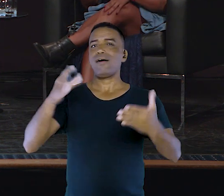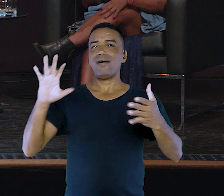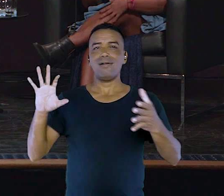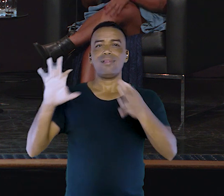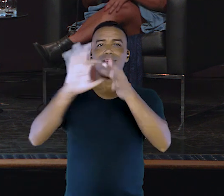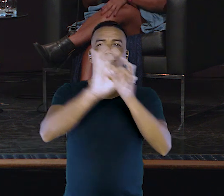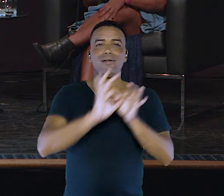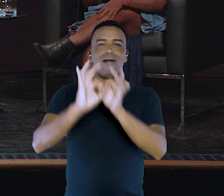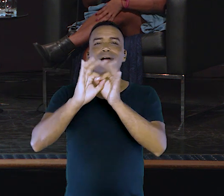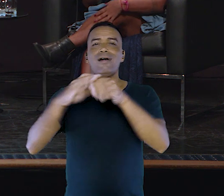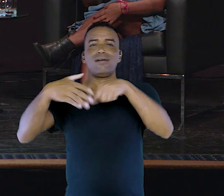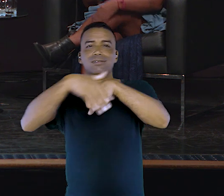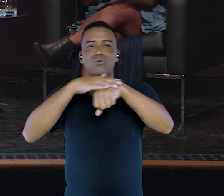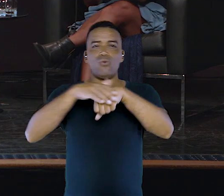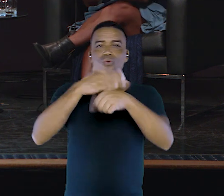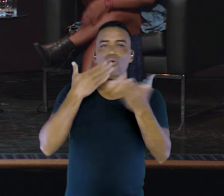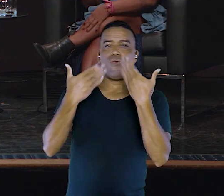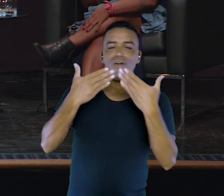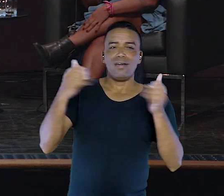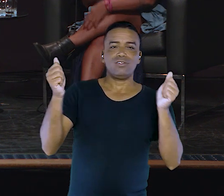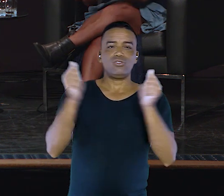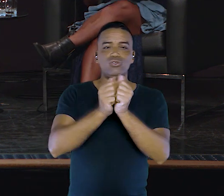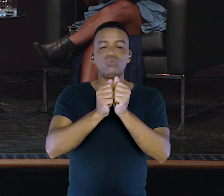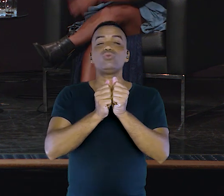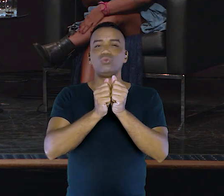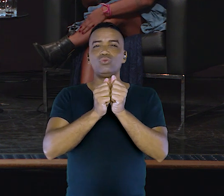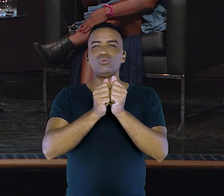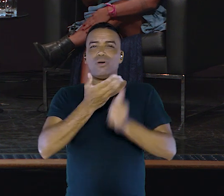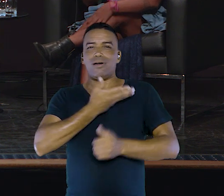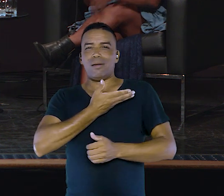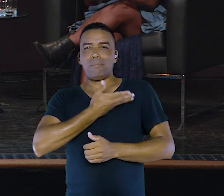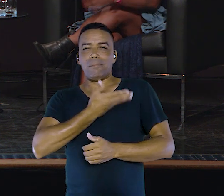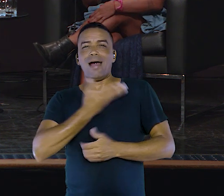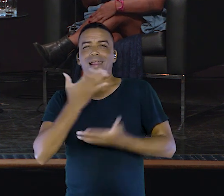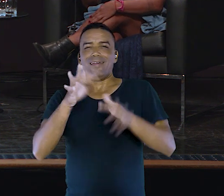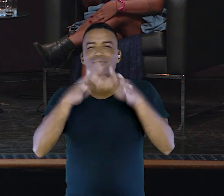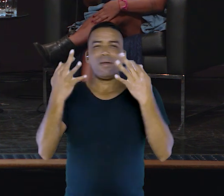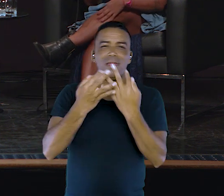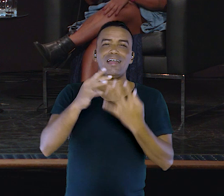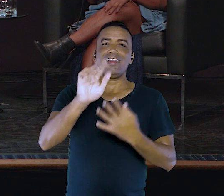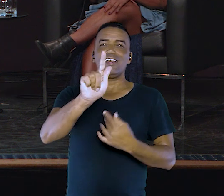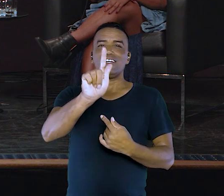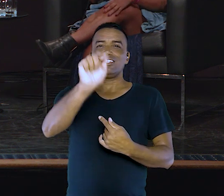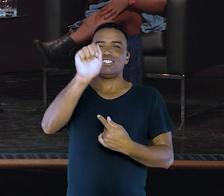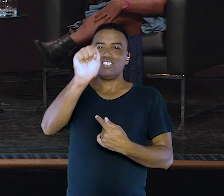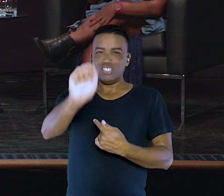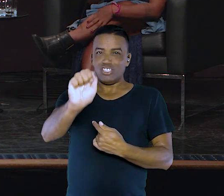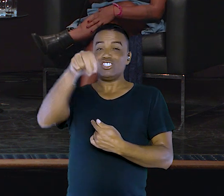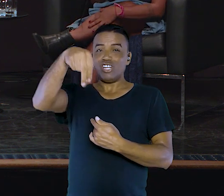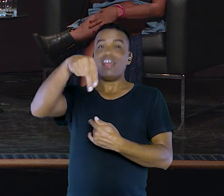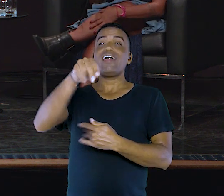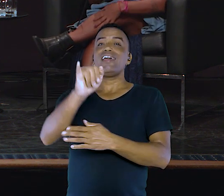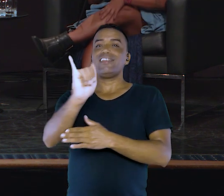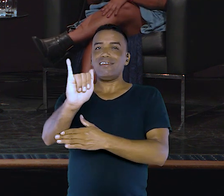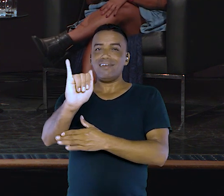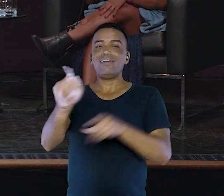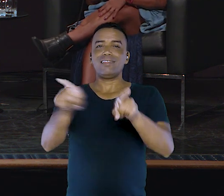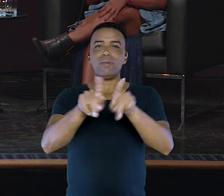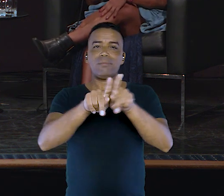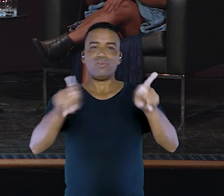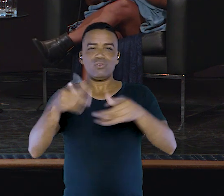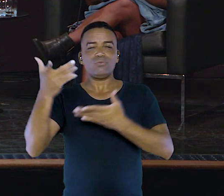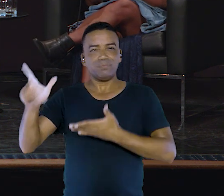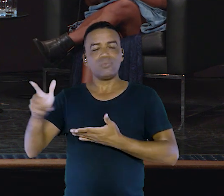rede da conversa hoje, junto com a Parenta Geni, o professor, que eu admiro muito, que eu já li muitos textos,